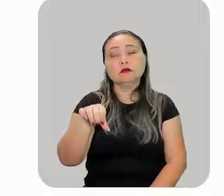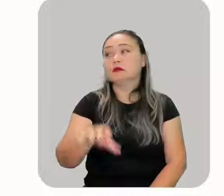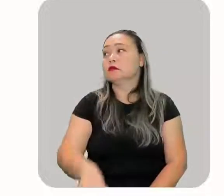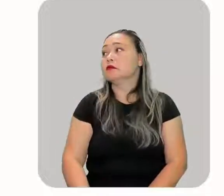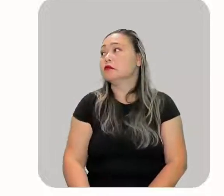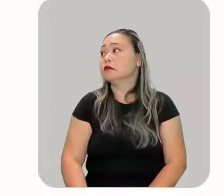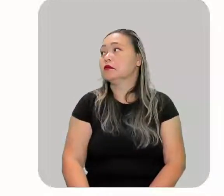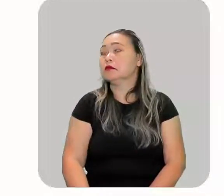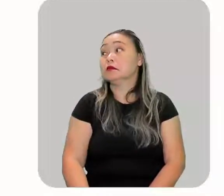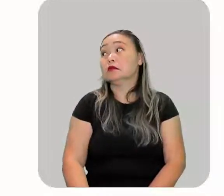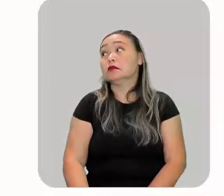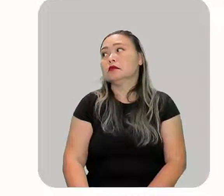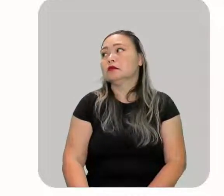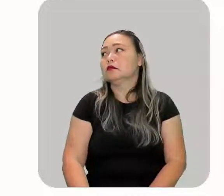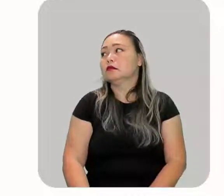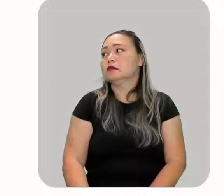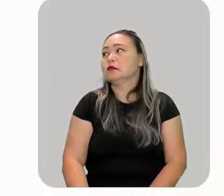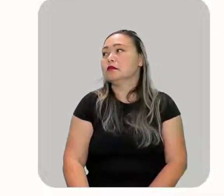9.